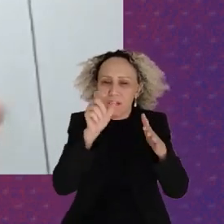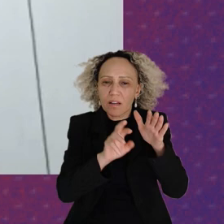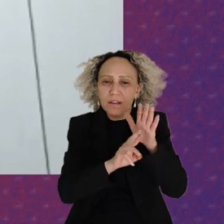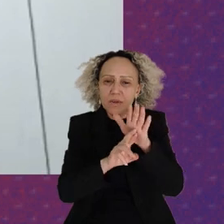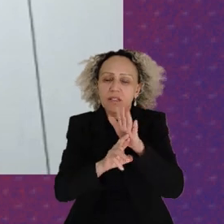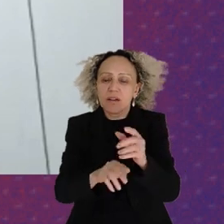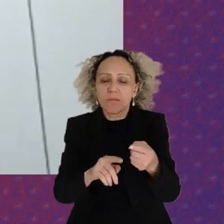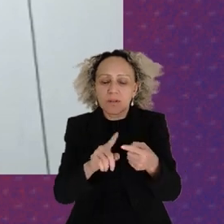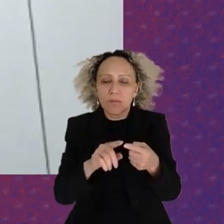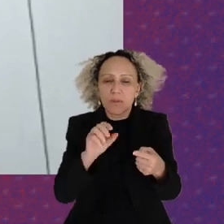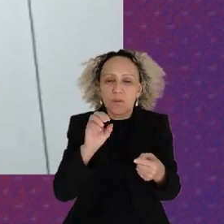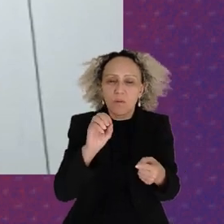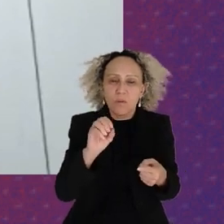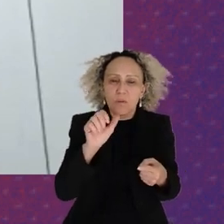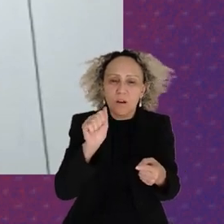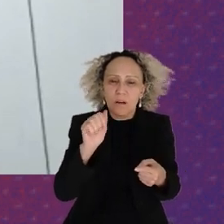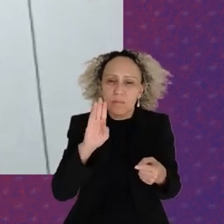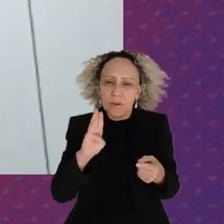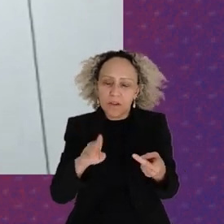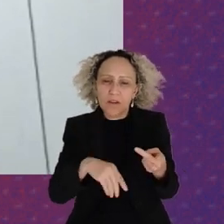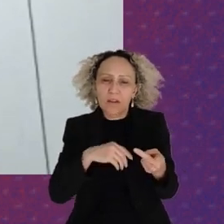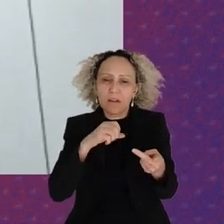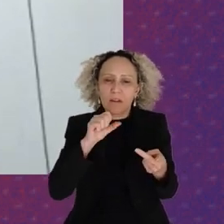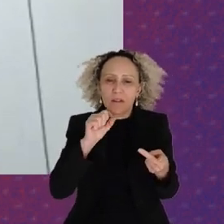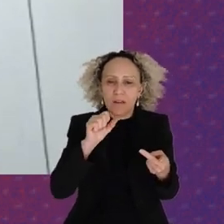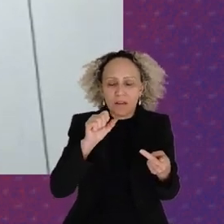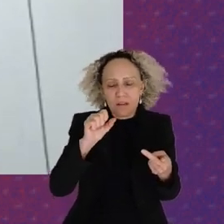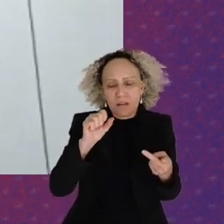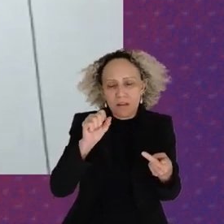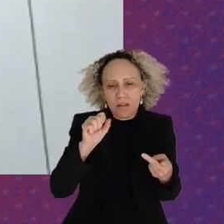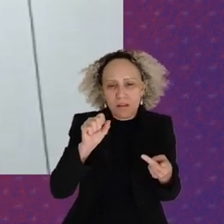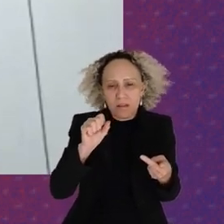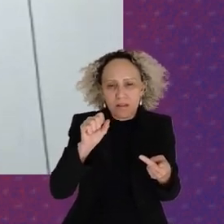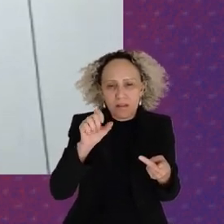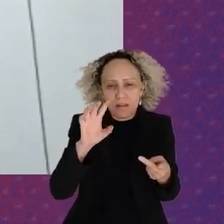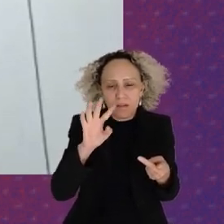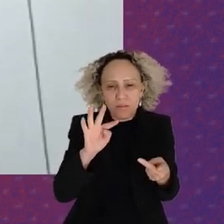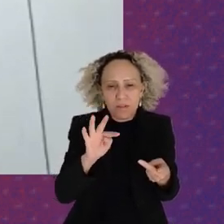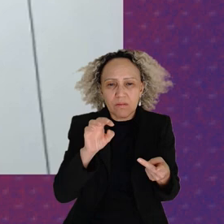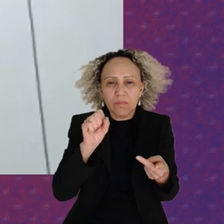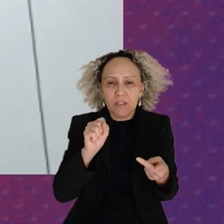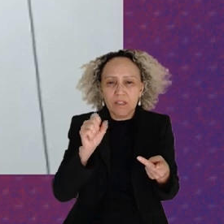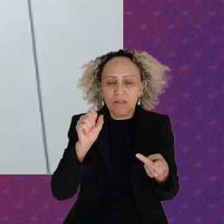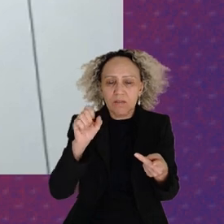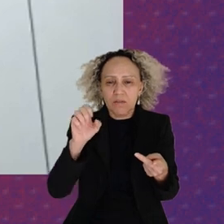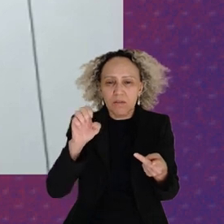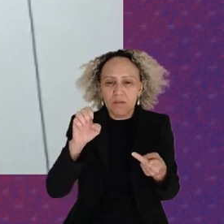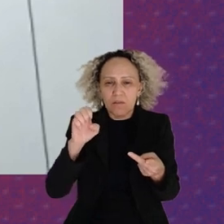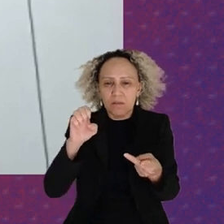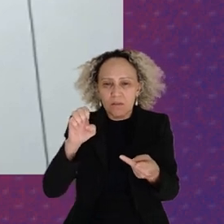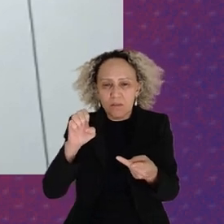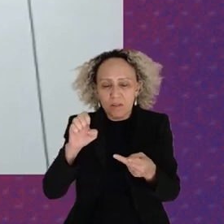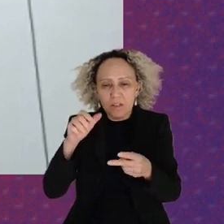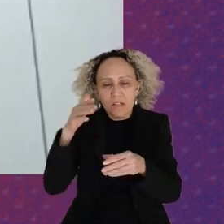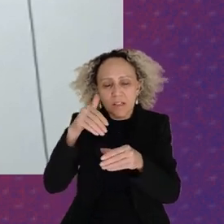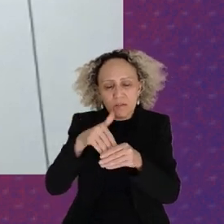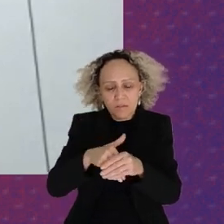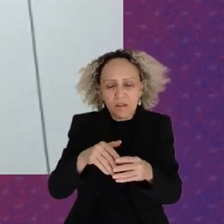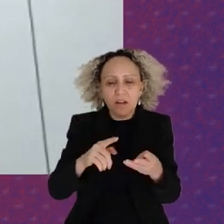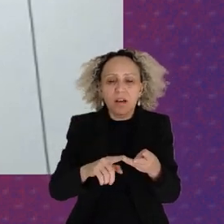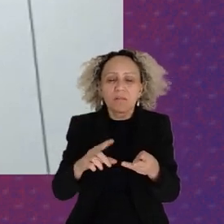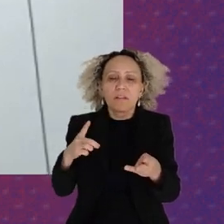OAB, o Tribunal Superior Eleitoral, a Defensoria Pública, enfim,